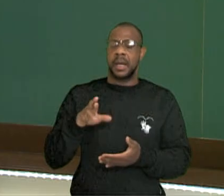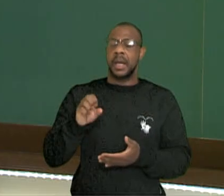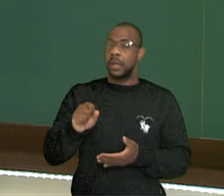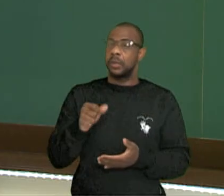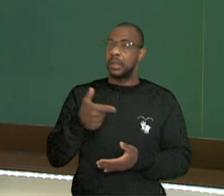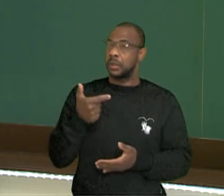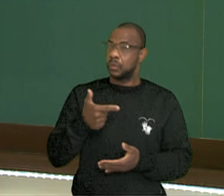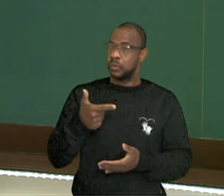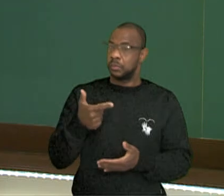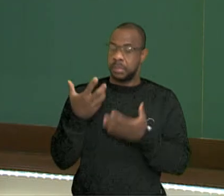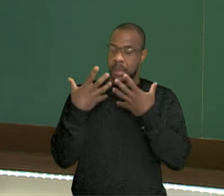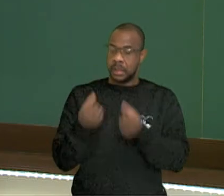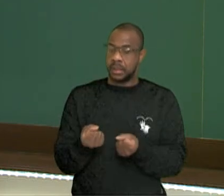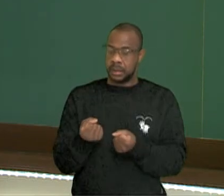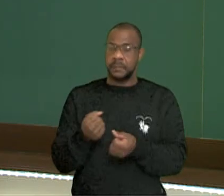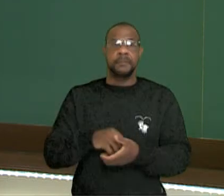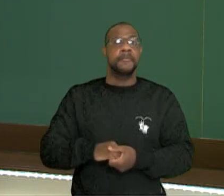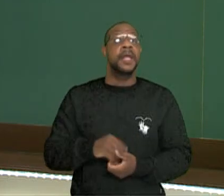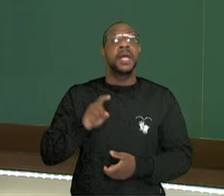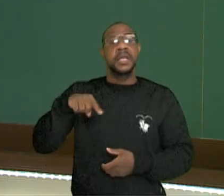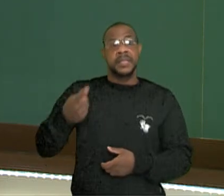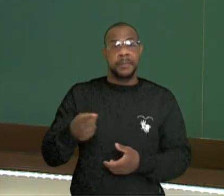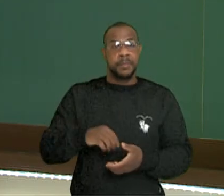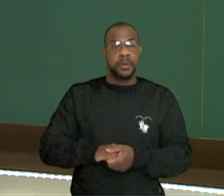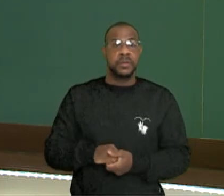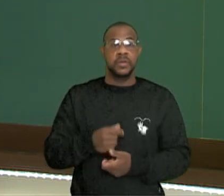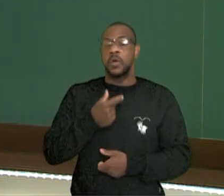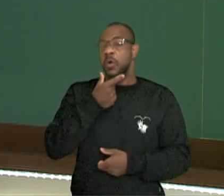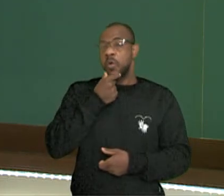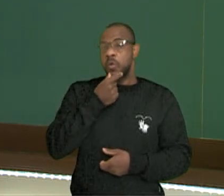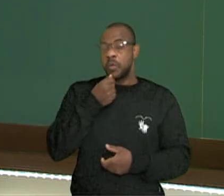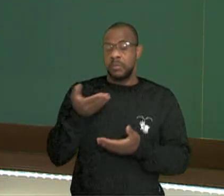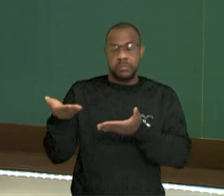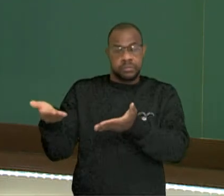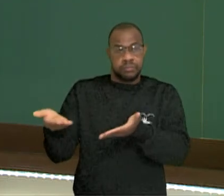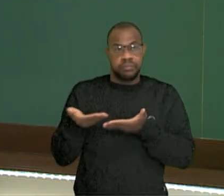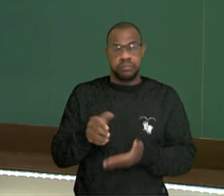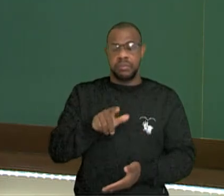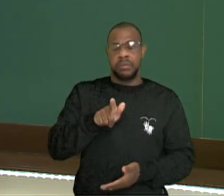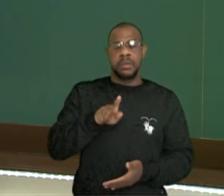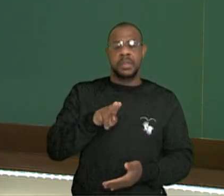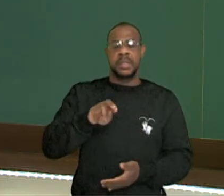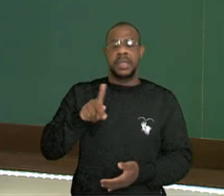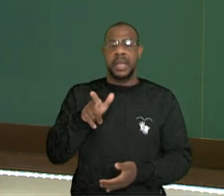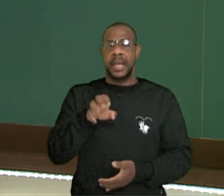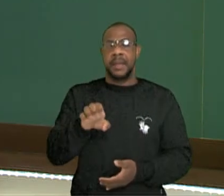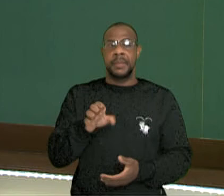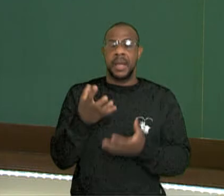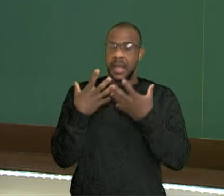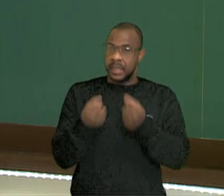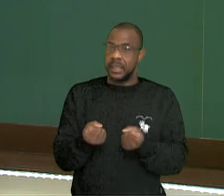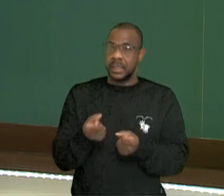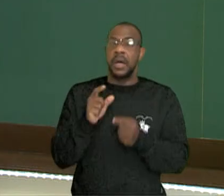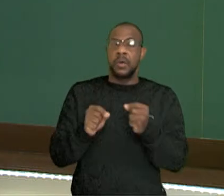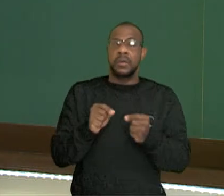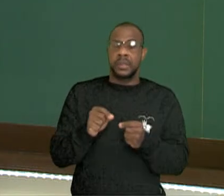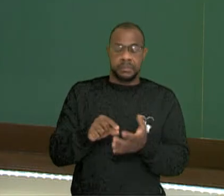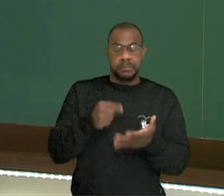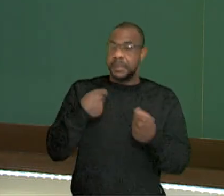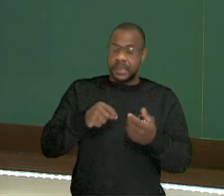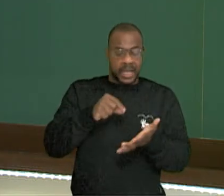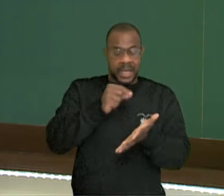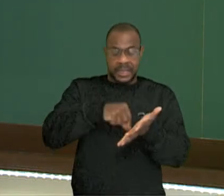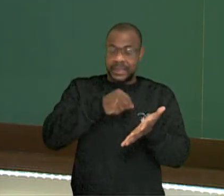quando o parlamento convida o príncipe calvinista holandês Guilherme de Orange a assumir o trono, desde que ele assine o Bill